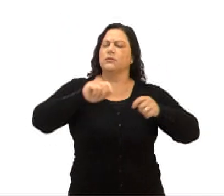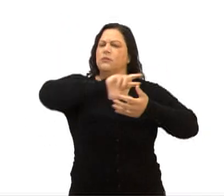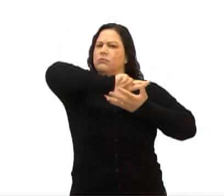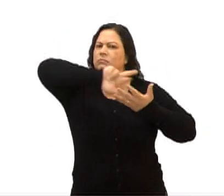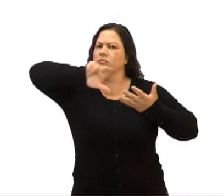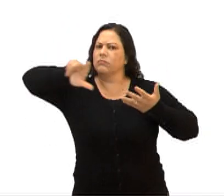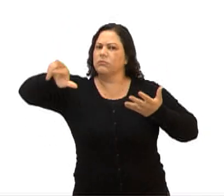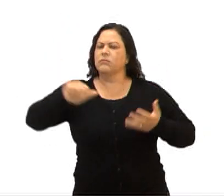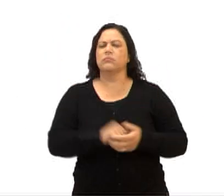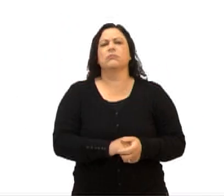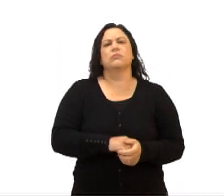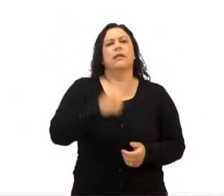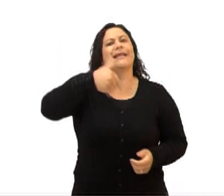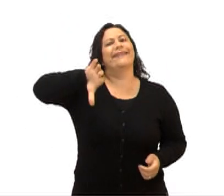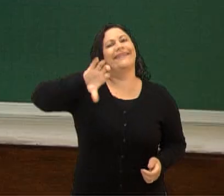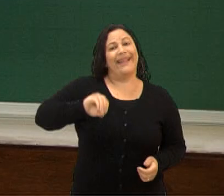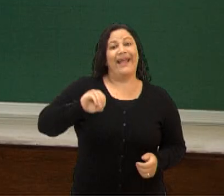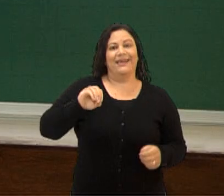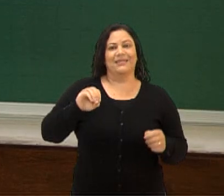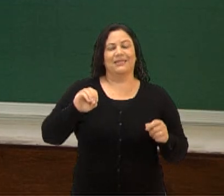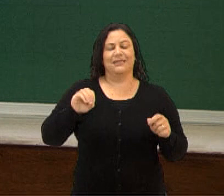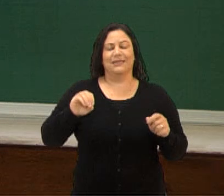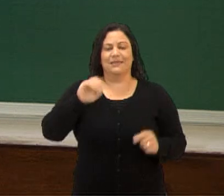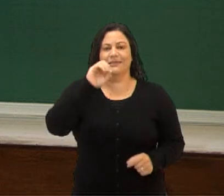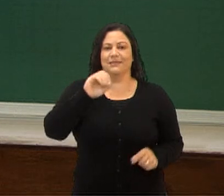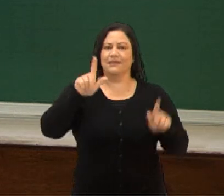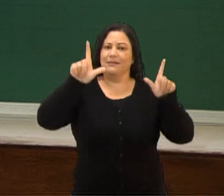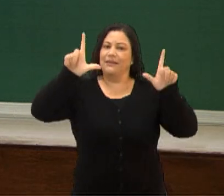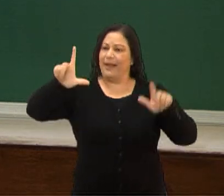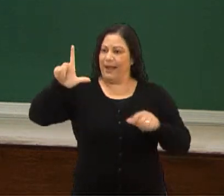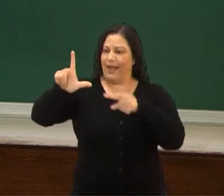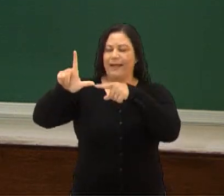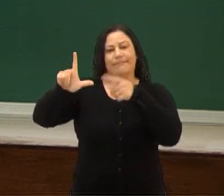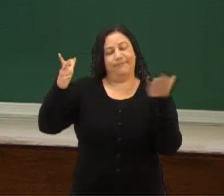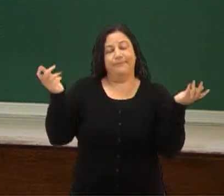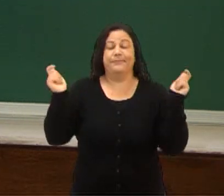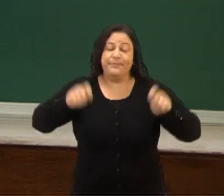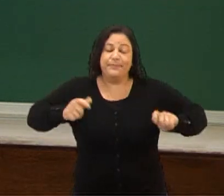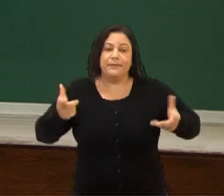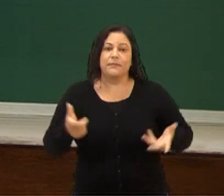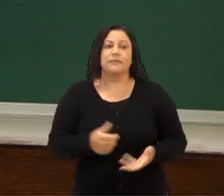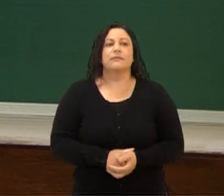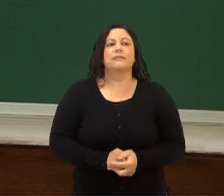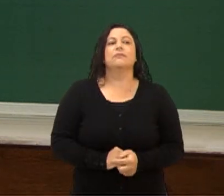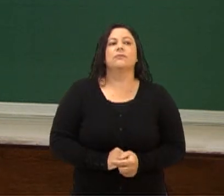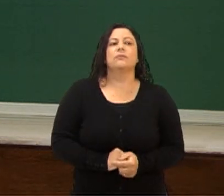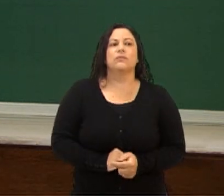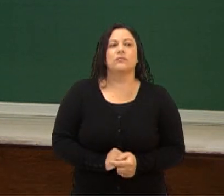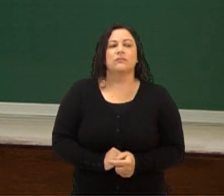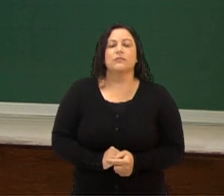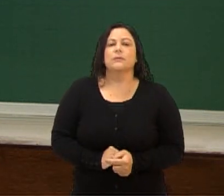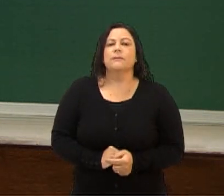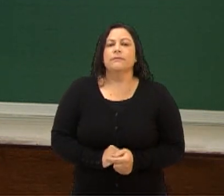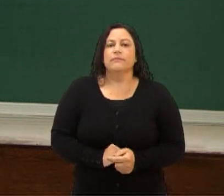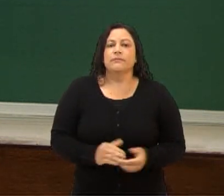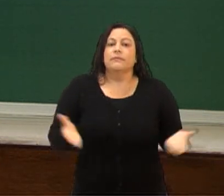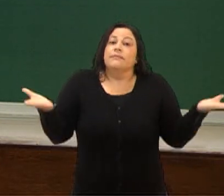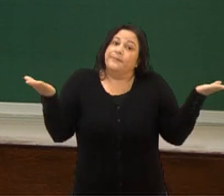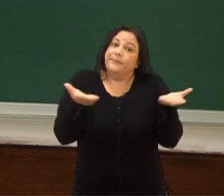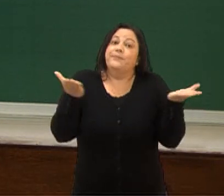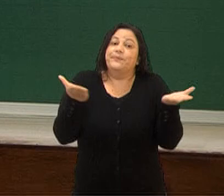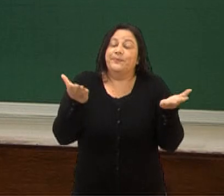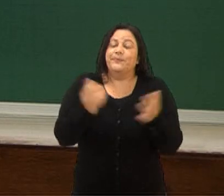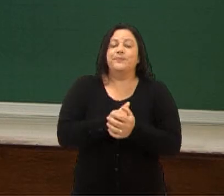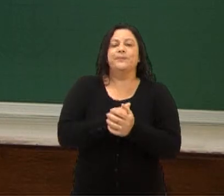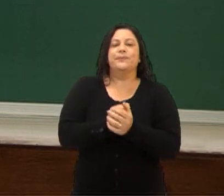decágono, ele poderia ter 10 lados e ainda ser um prisma. Tudo bem? Já que nós